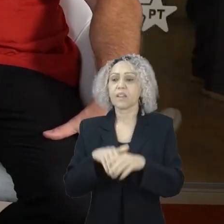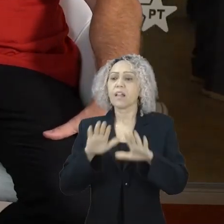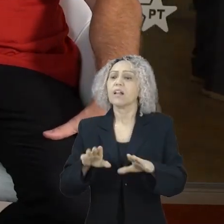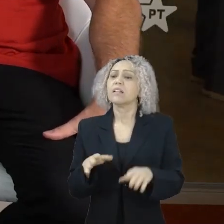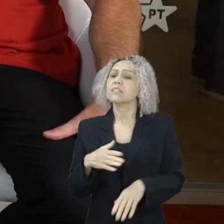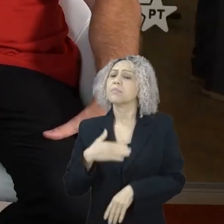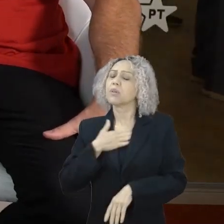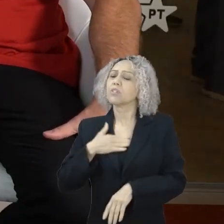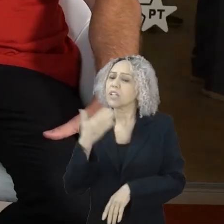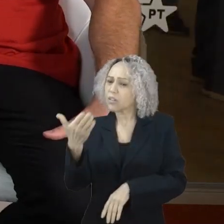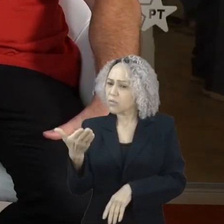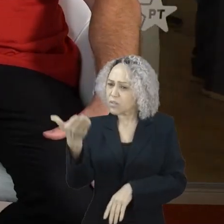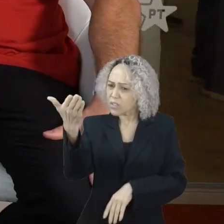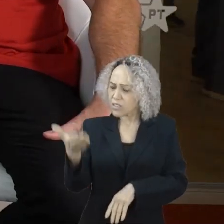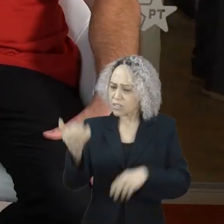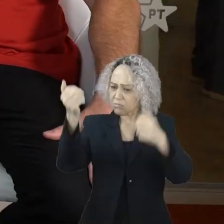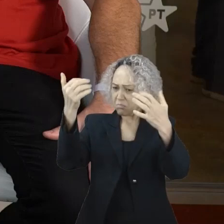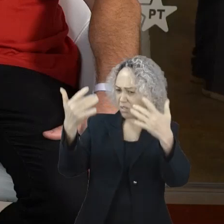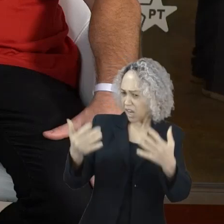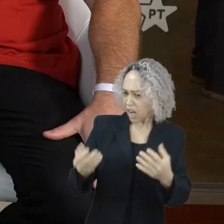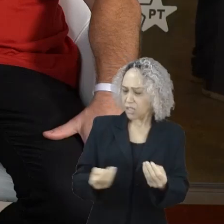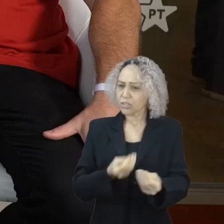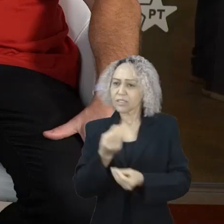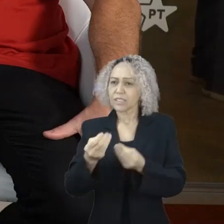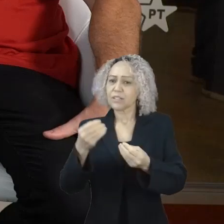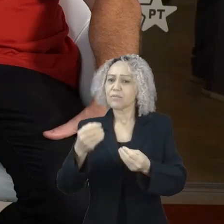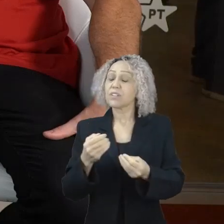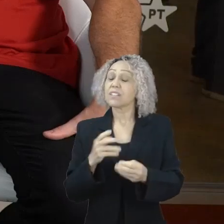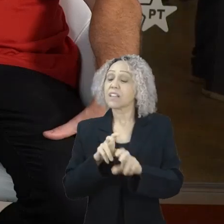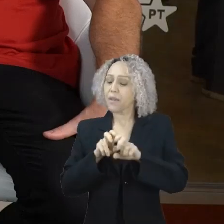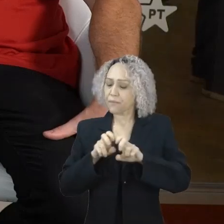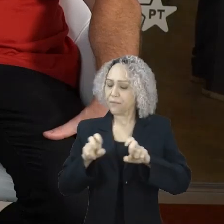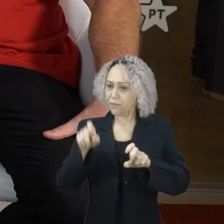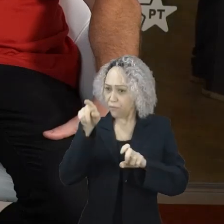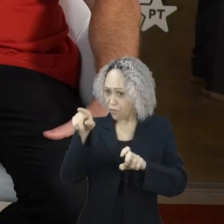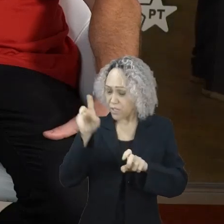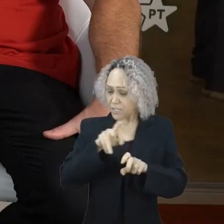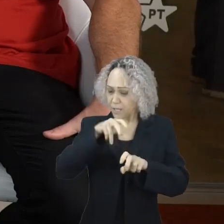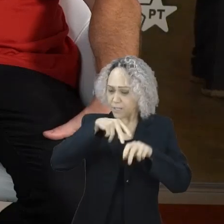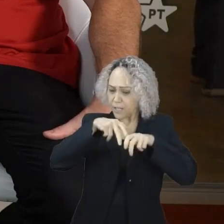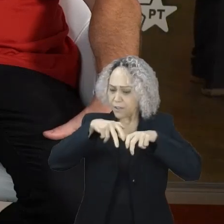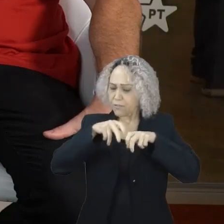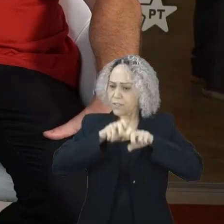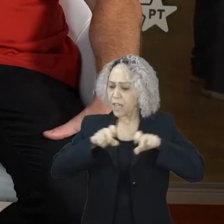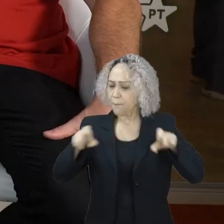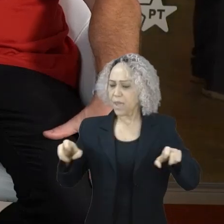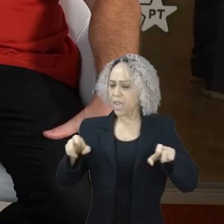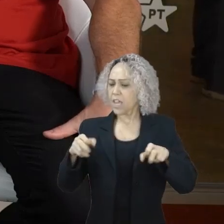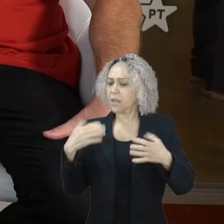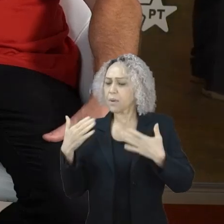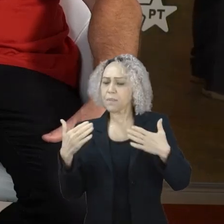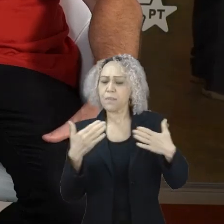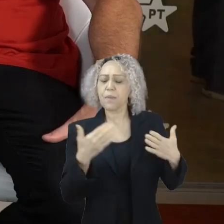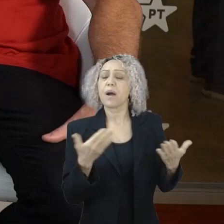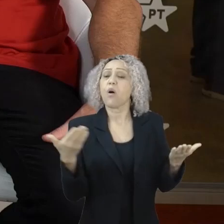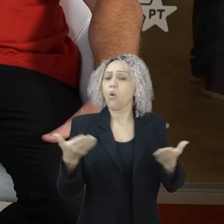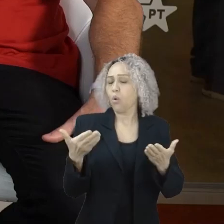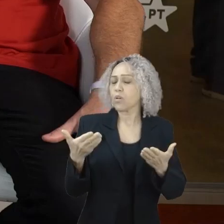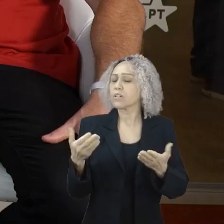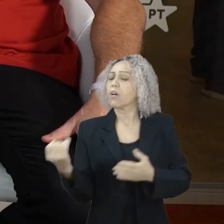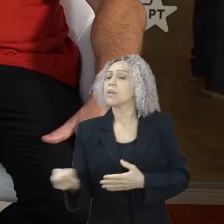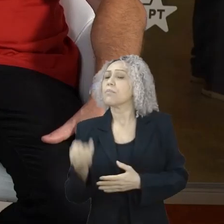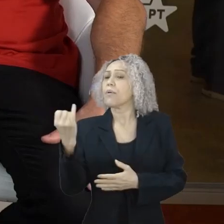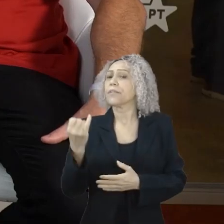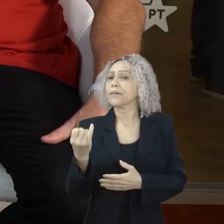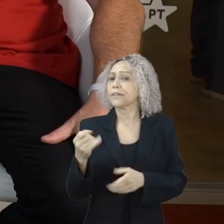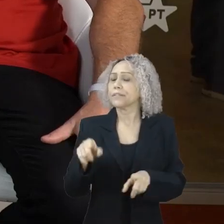também da mesa que você participou hoje, né? Segundo dia de conferência, explicasse o tema e a importância disso também para os municípios